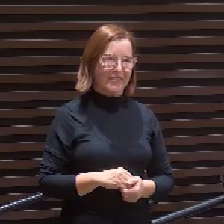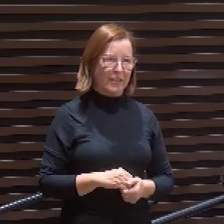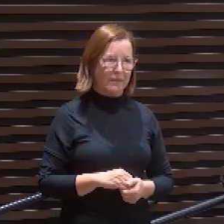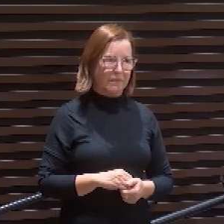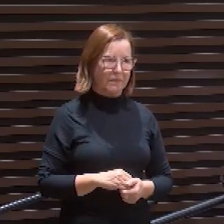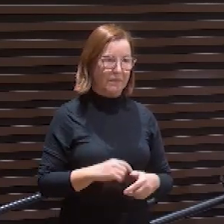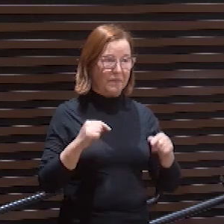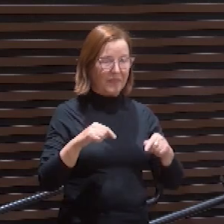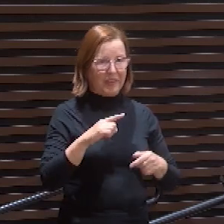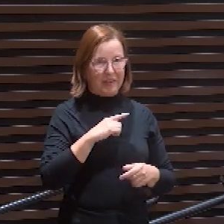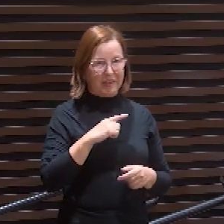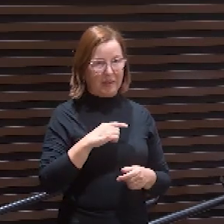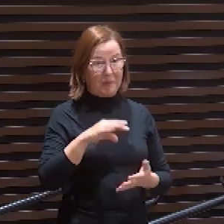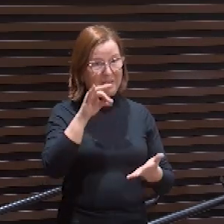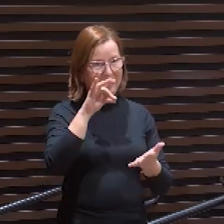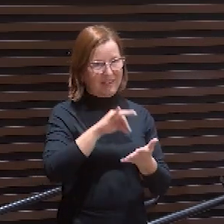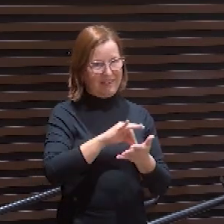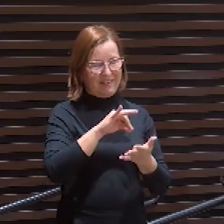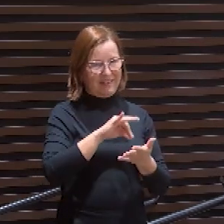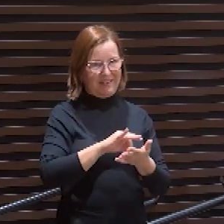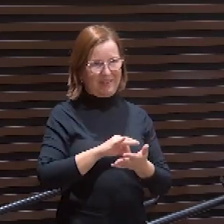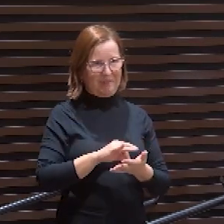Aqui nós temos uma realidade